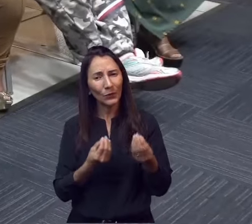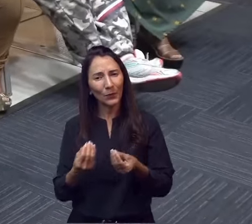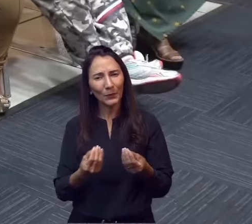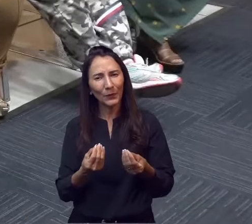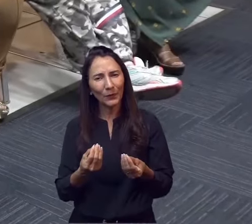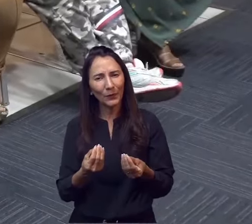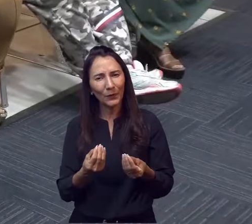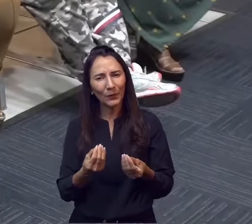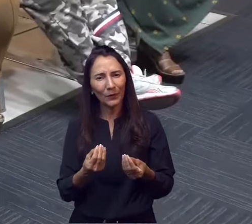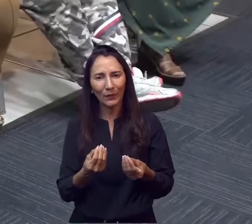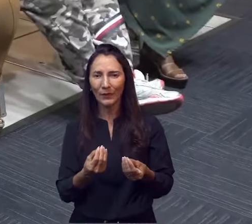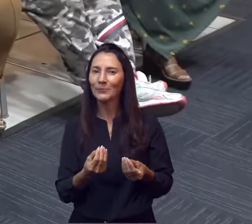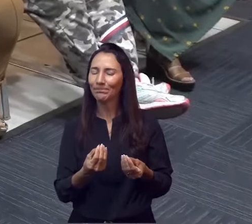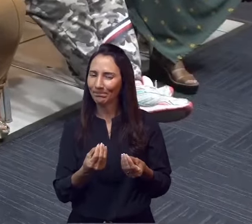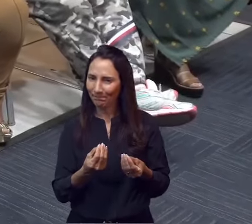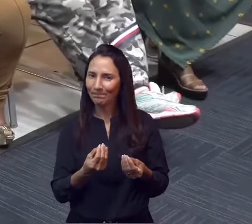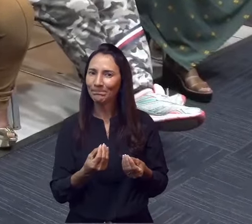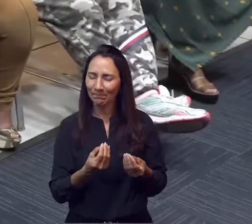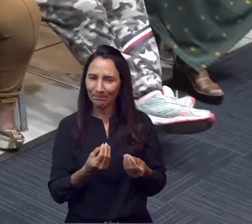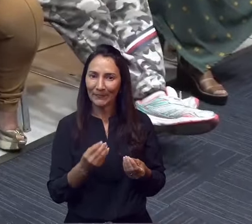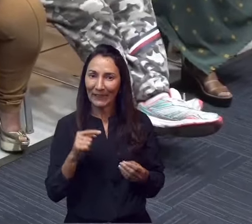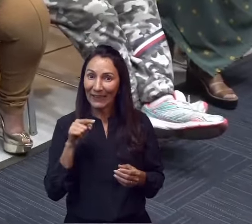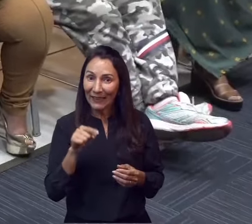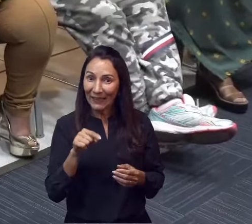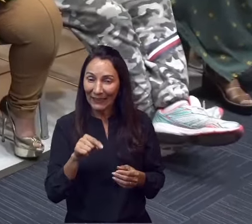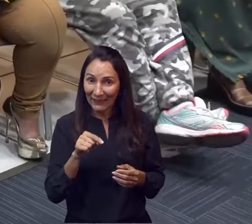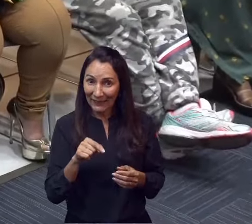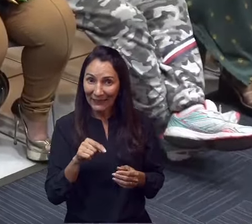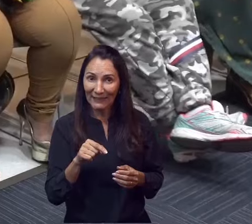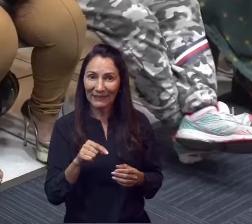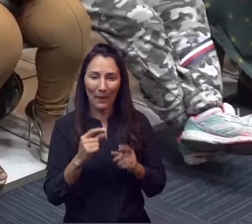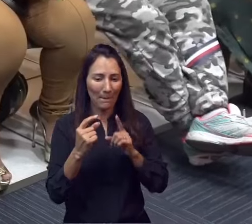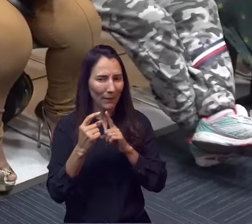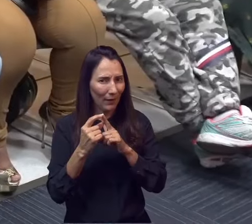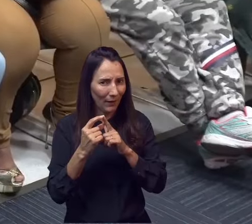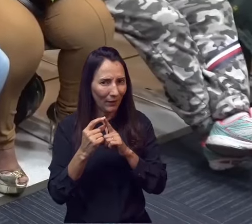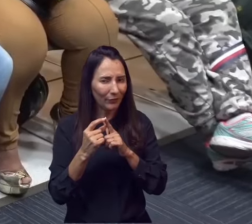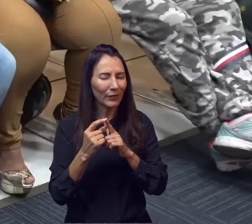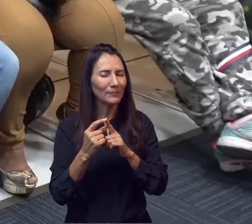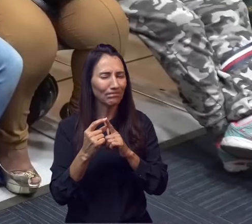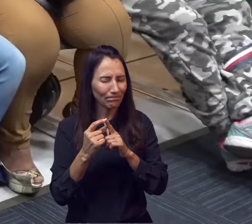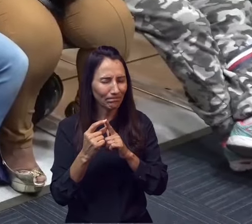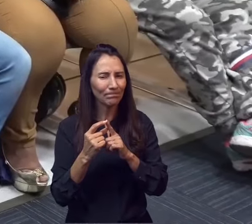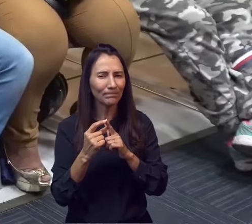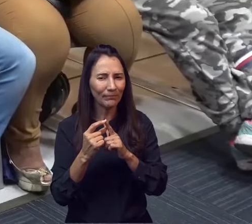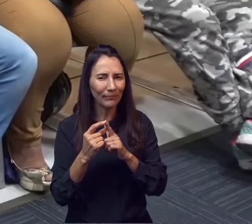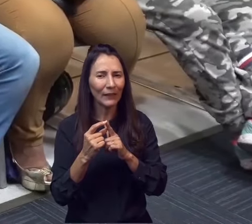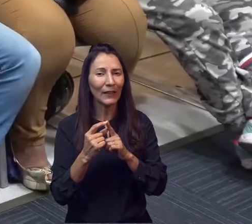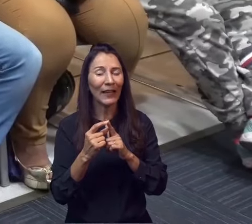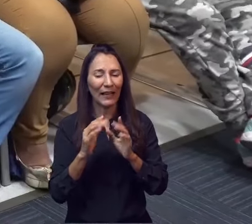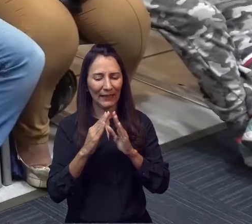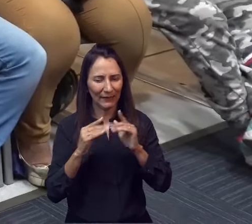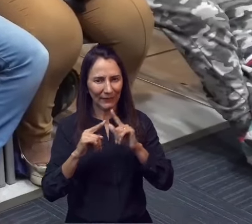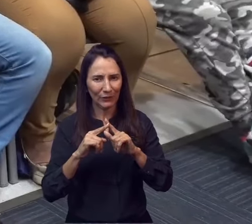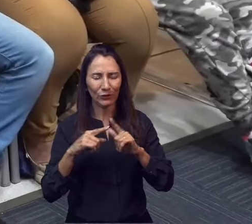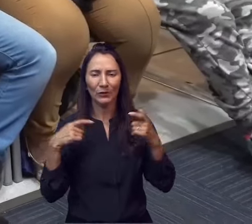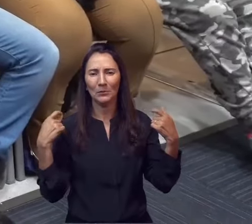e essa palavra é um Resgate que ainda precisa ser feito pela igreja